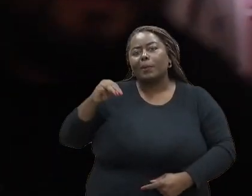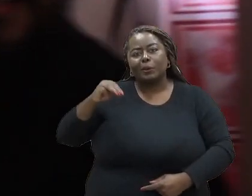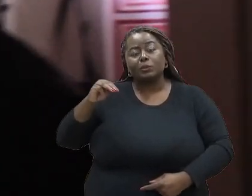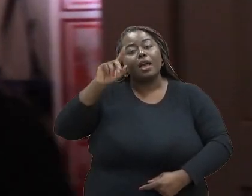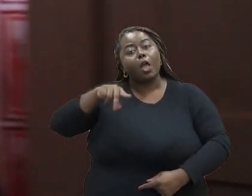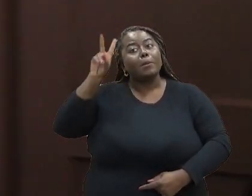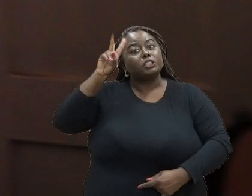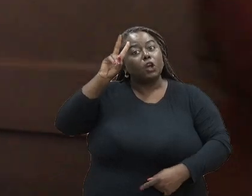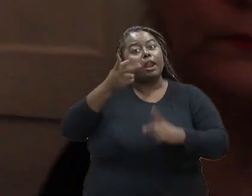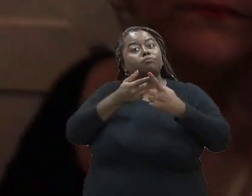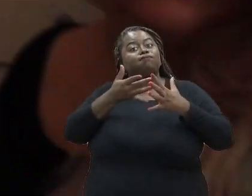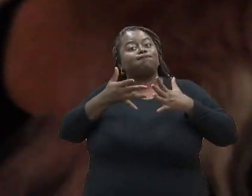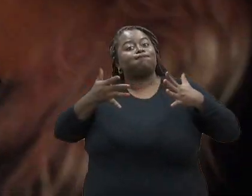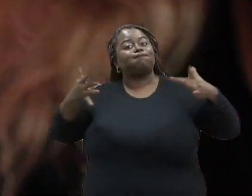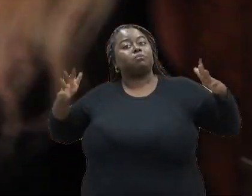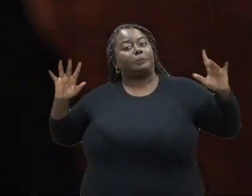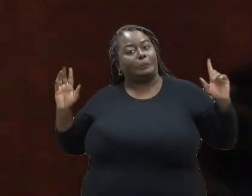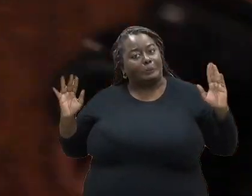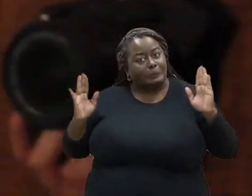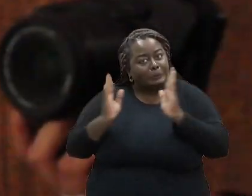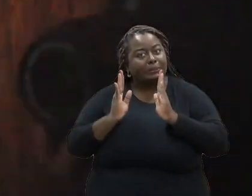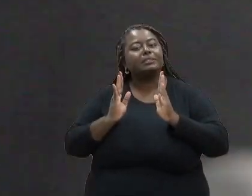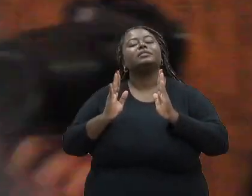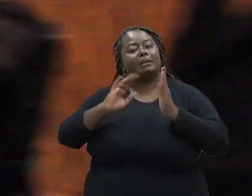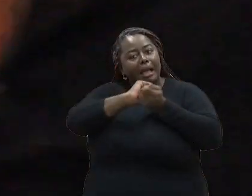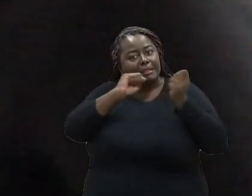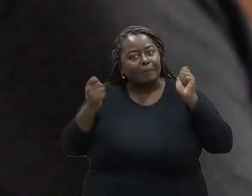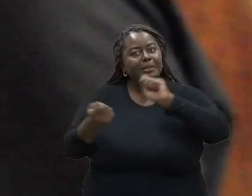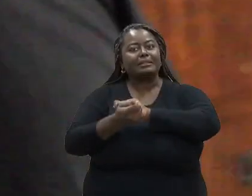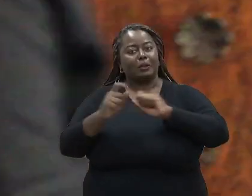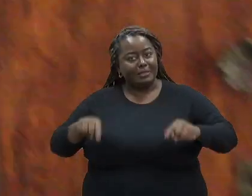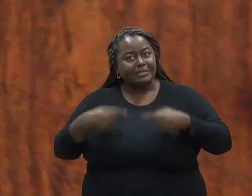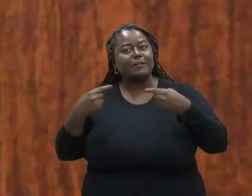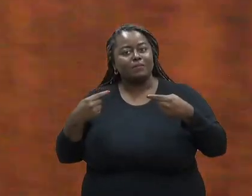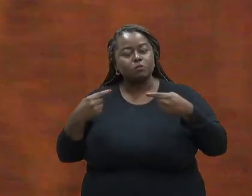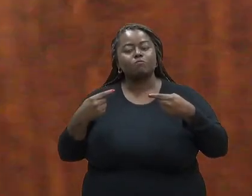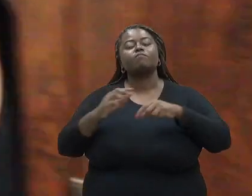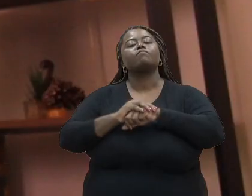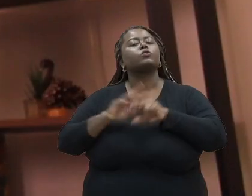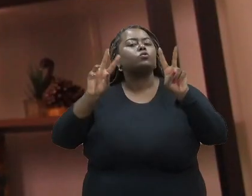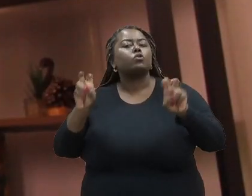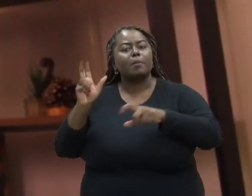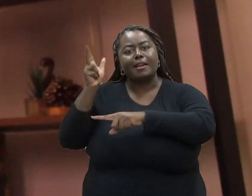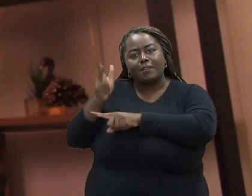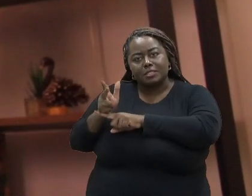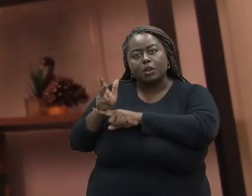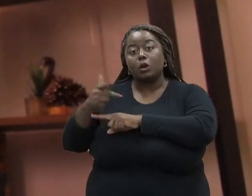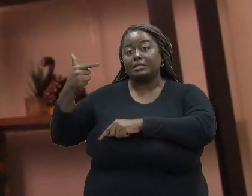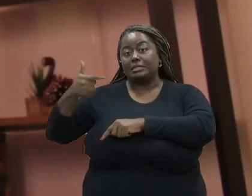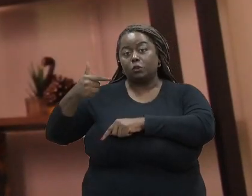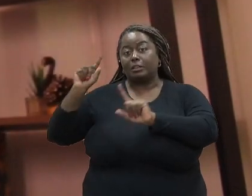se colocar ali. Foi onde surgiu o primeiro desafio, como fazer essa adaptação. Falando assim de gravação, o segundo desafio